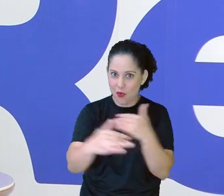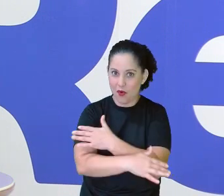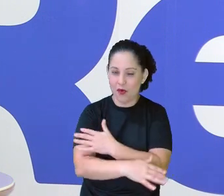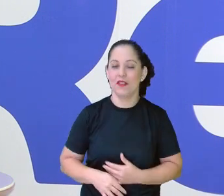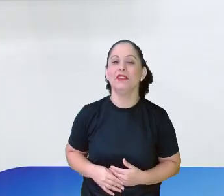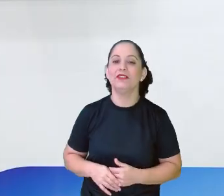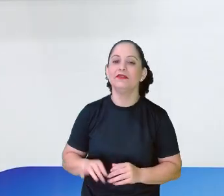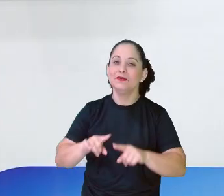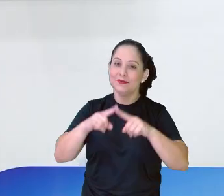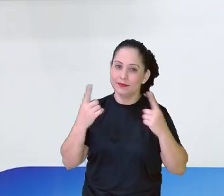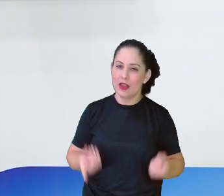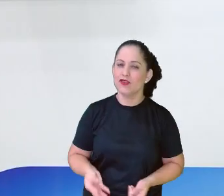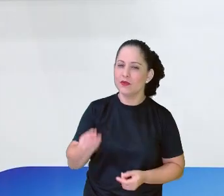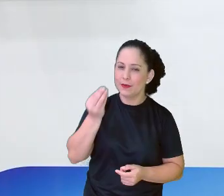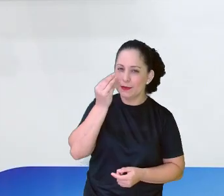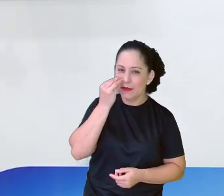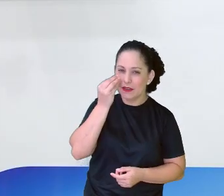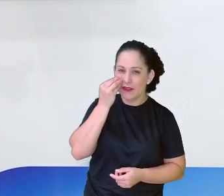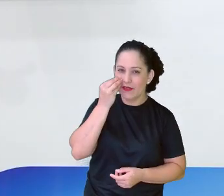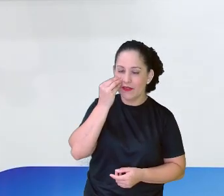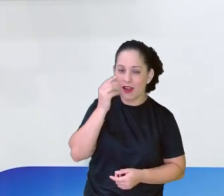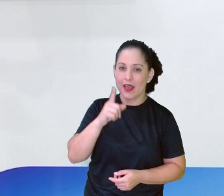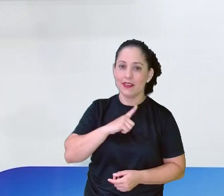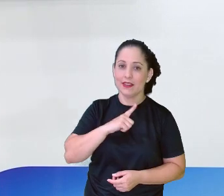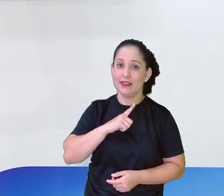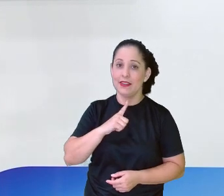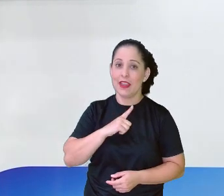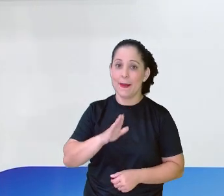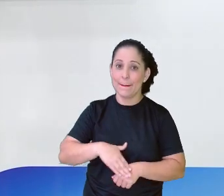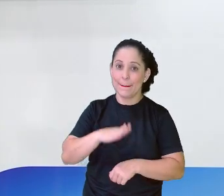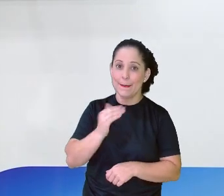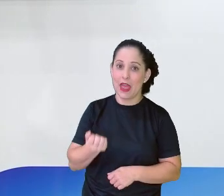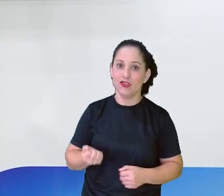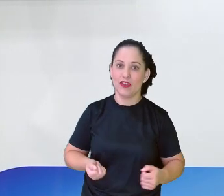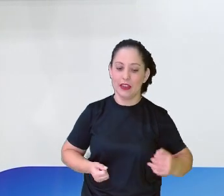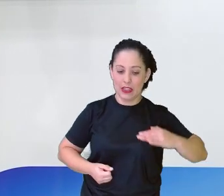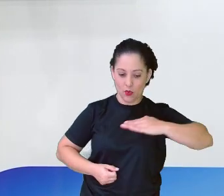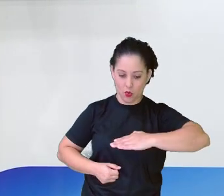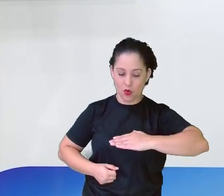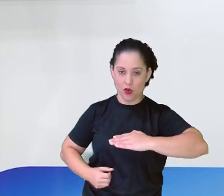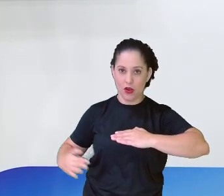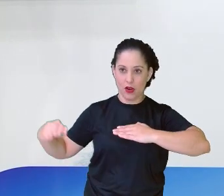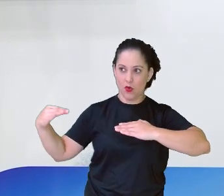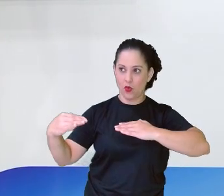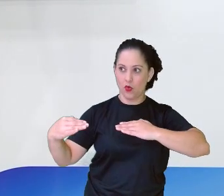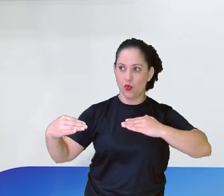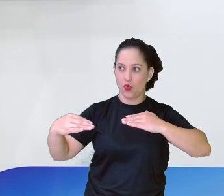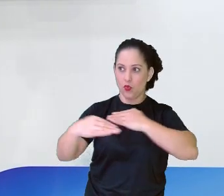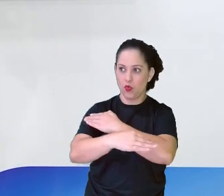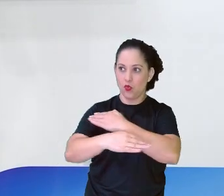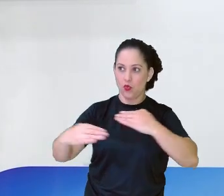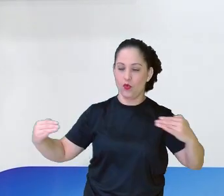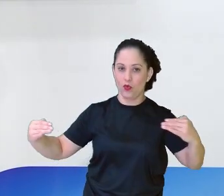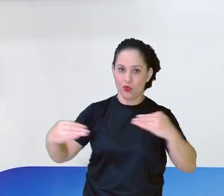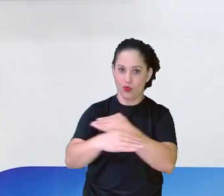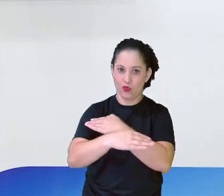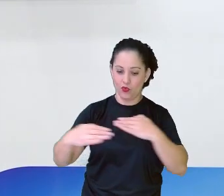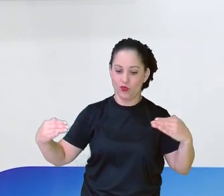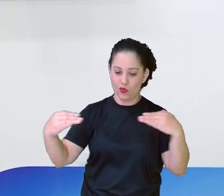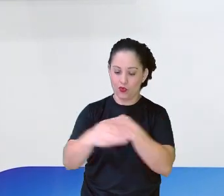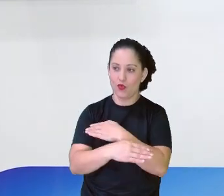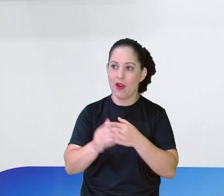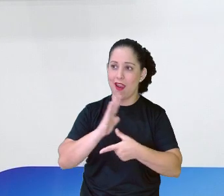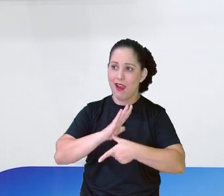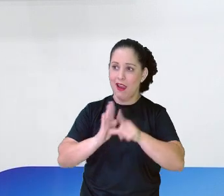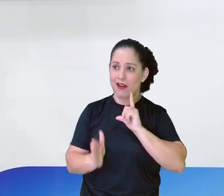a gente pode observar que tem mais de uma faixa de ônibus aqui, ó. Tem vários ônibus indo e voltando aqui, tá vendo? Aqui só